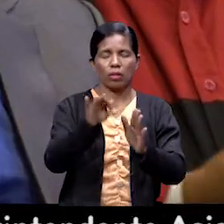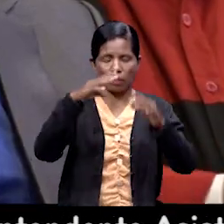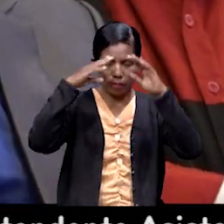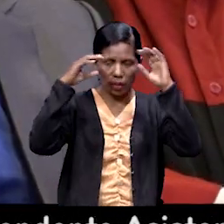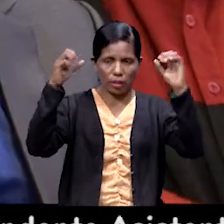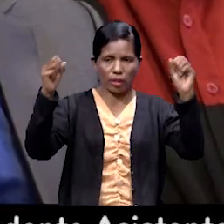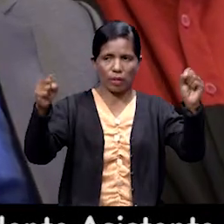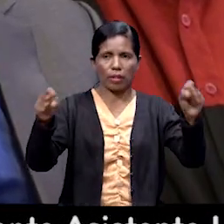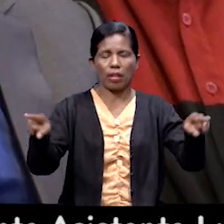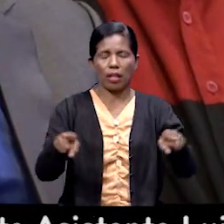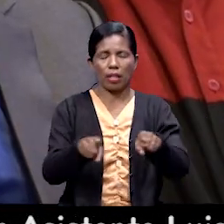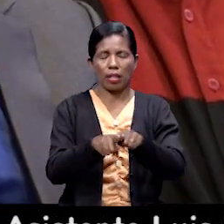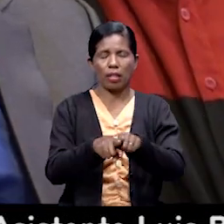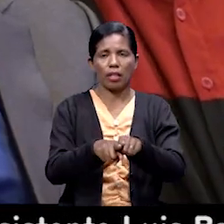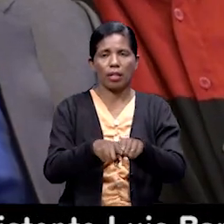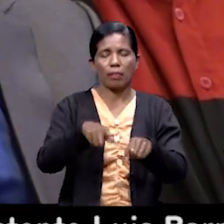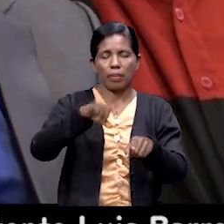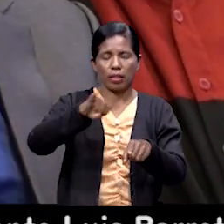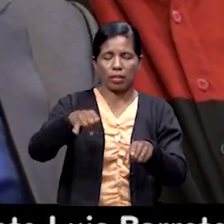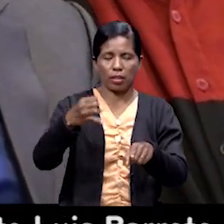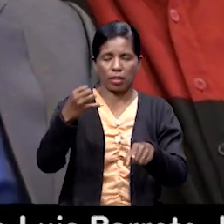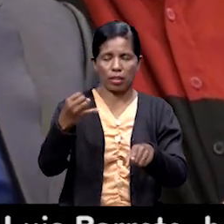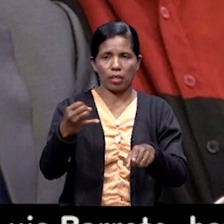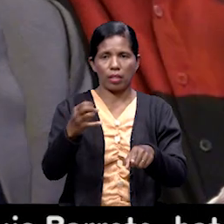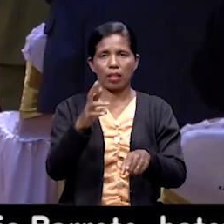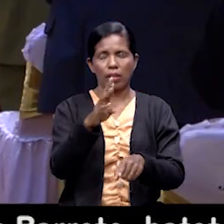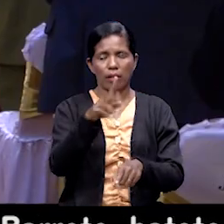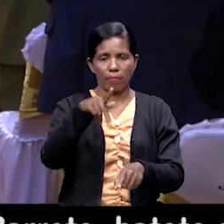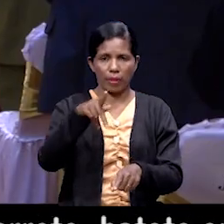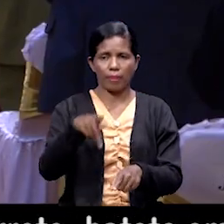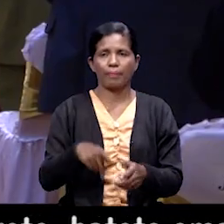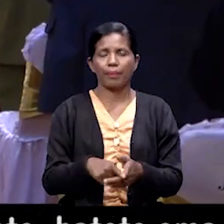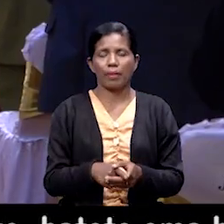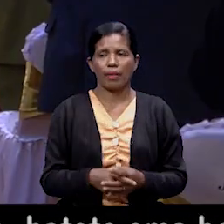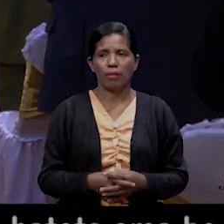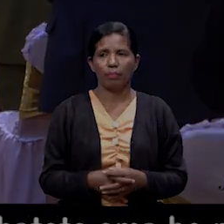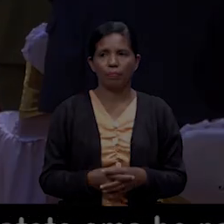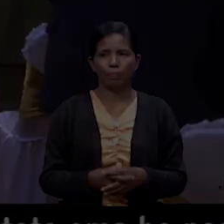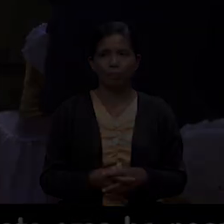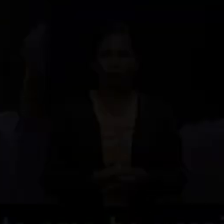república nudar adjunta procuradora geral república. Bem-vinda Ximenes, GMN.